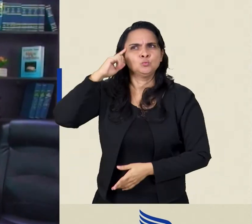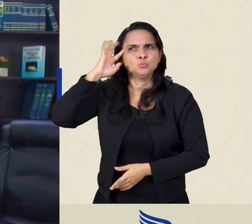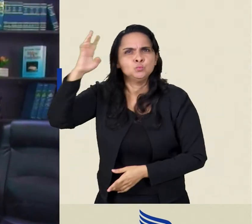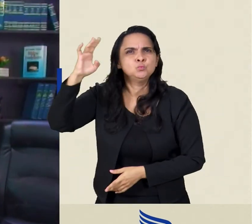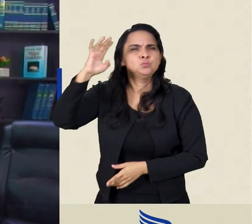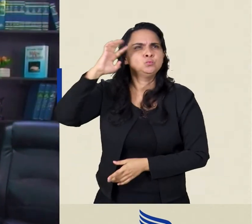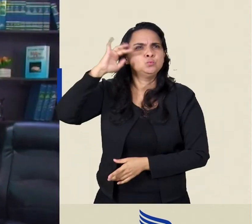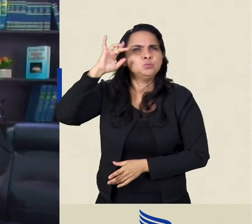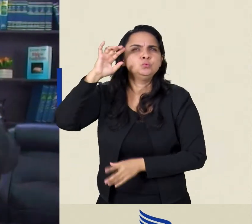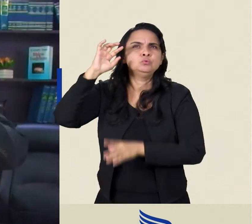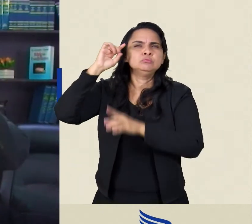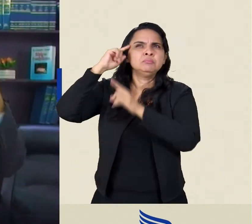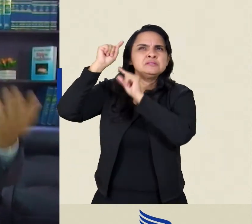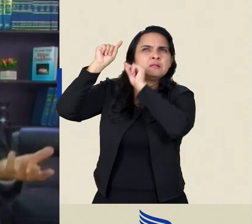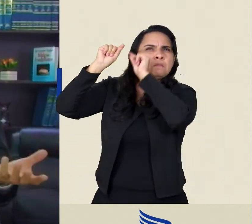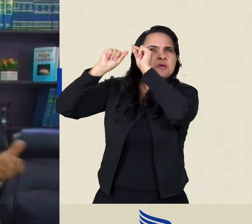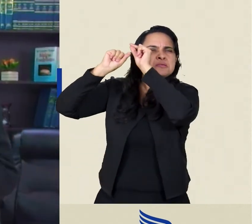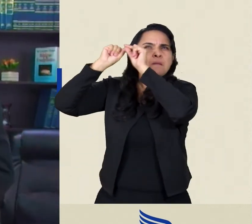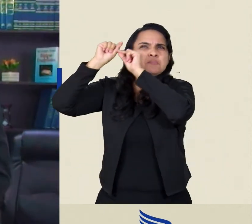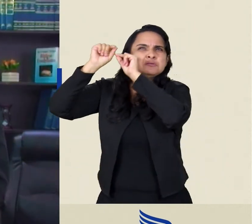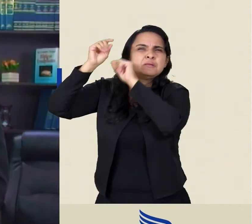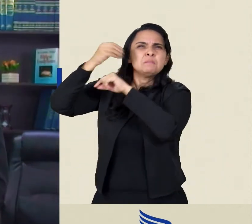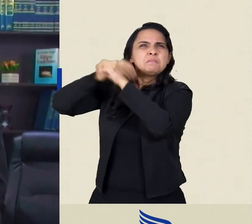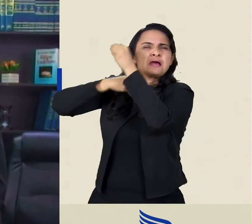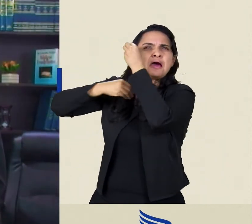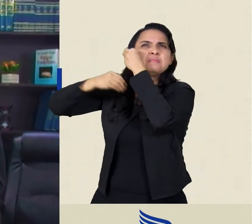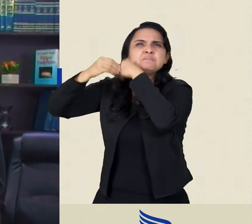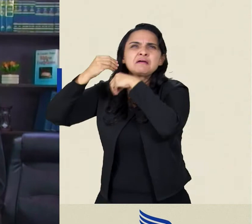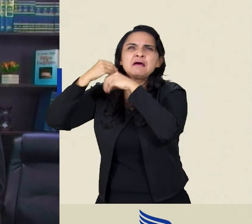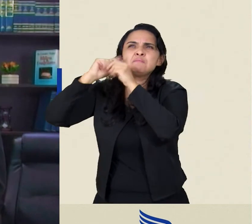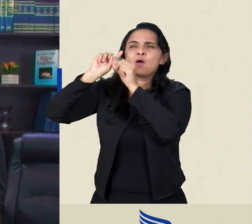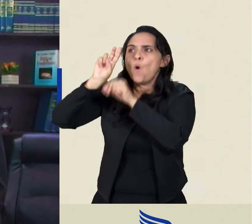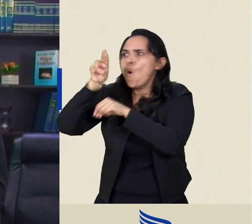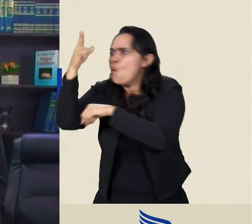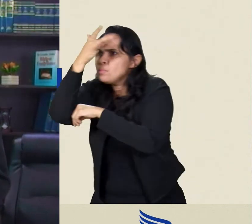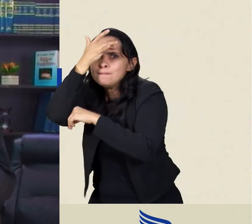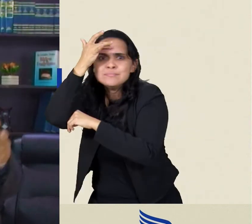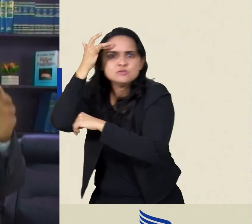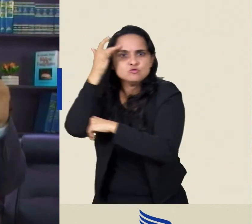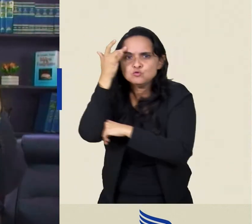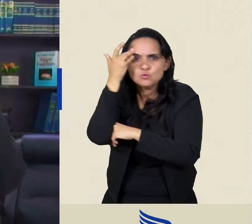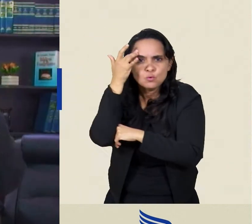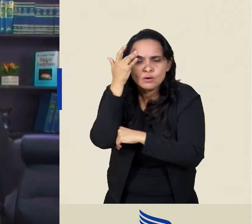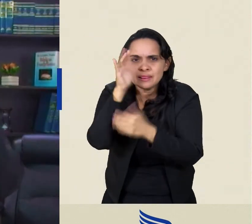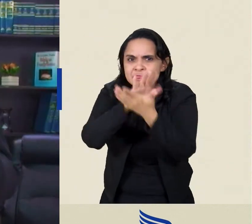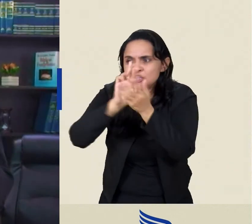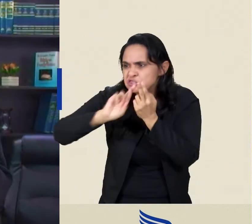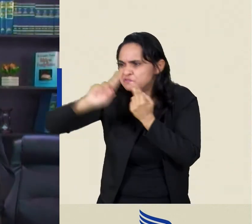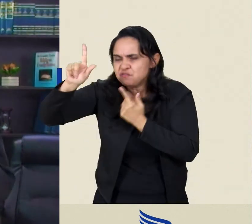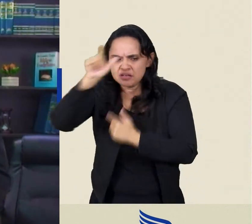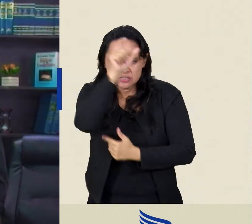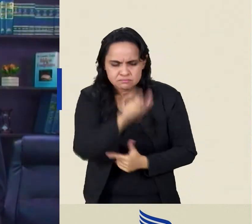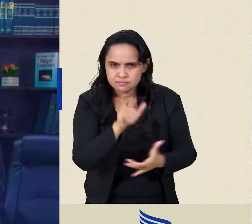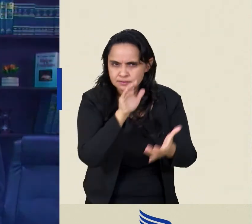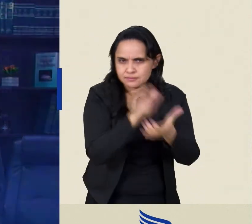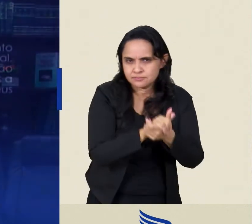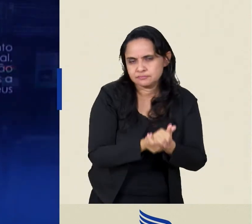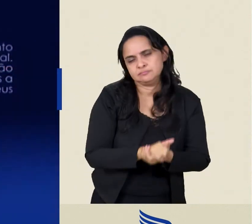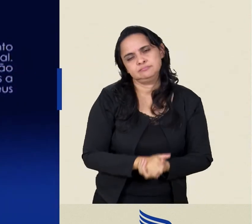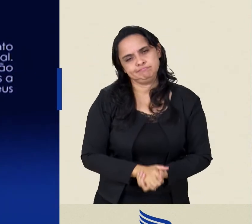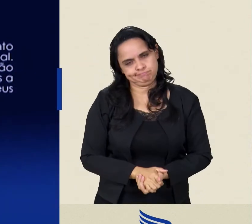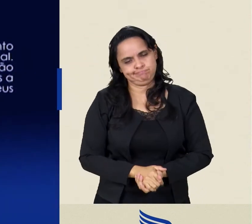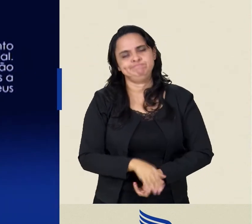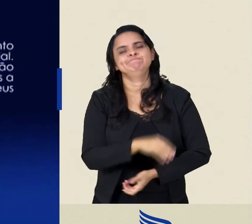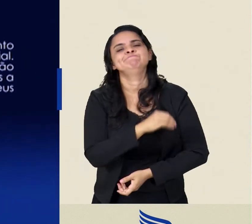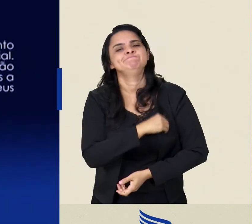pensamentos íntimos referente a outrem que não seja o seu cônjuge, isso constitui pecado.